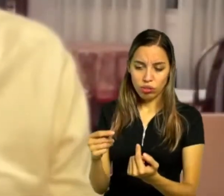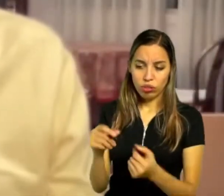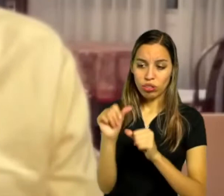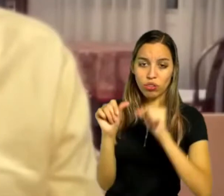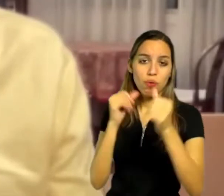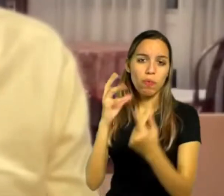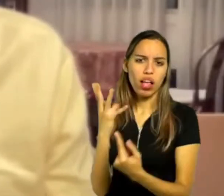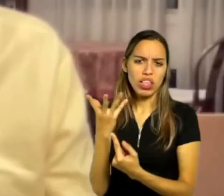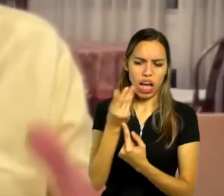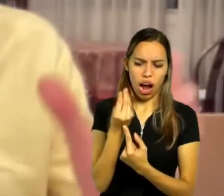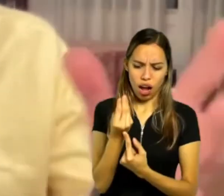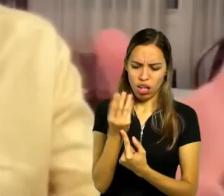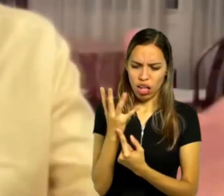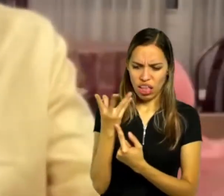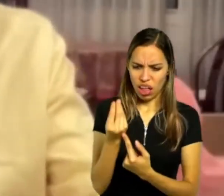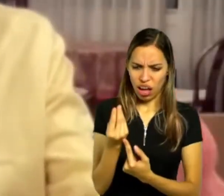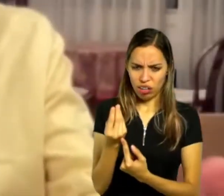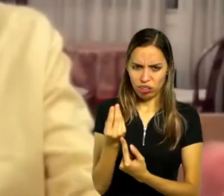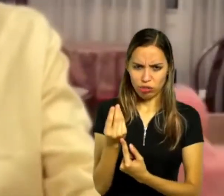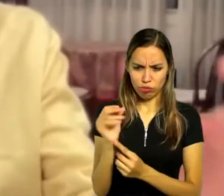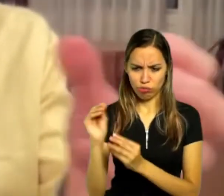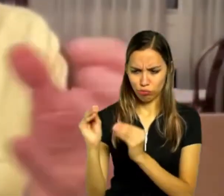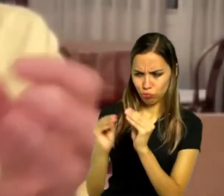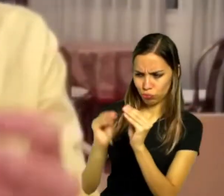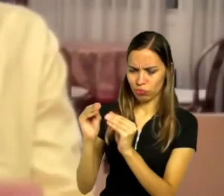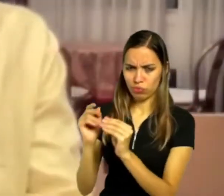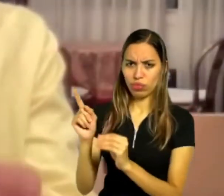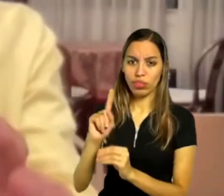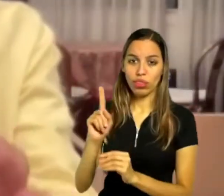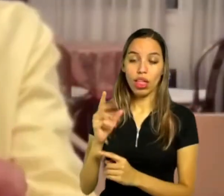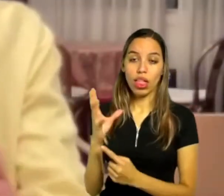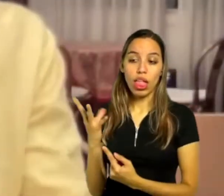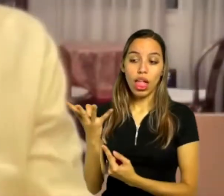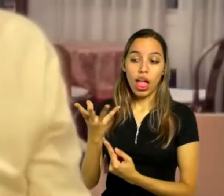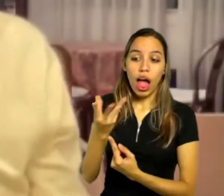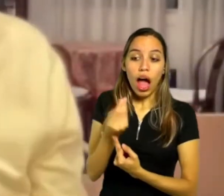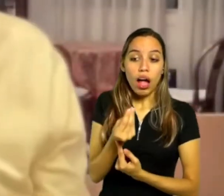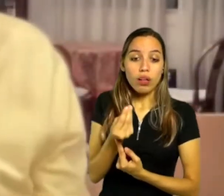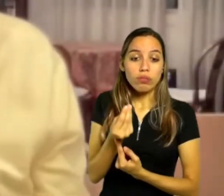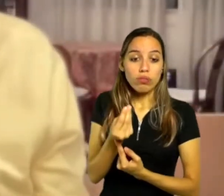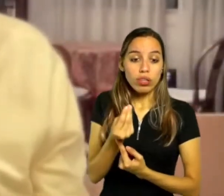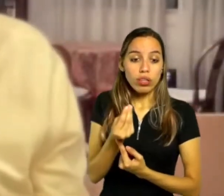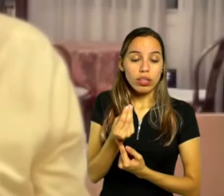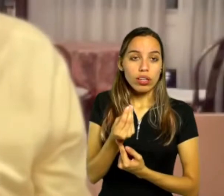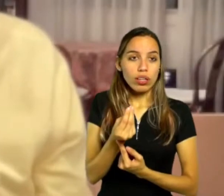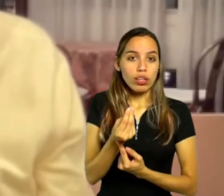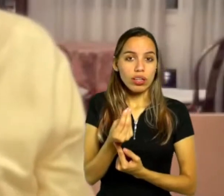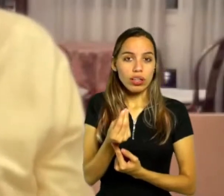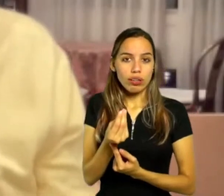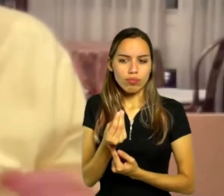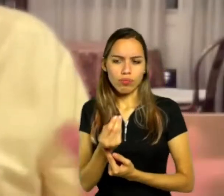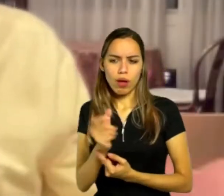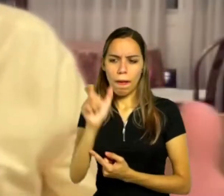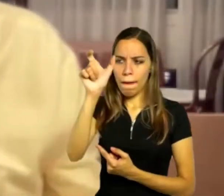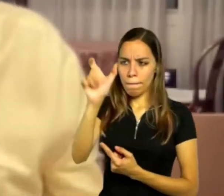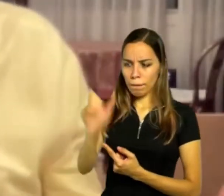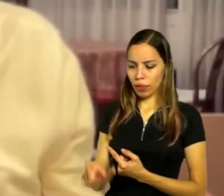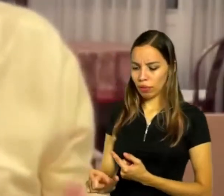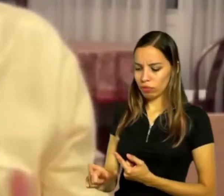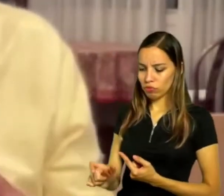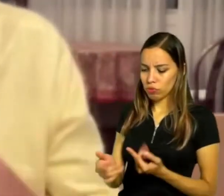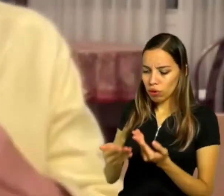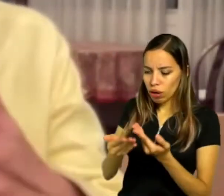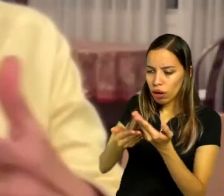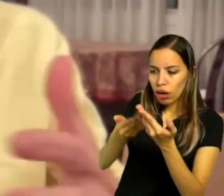mas a arte o que é? Justamente a aplicação da ciência para aquela pessoa em particular, né? E aí você vai